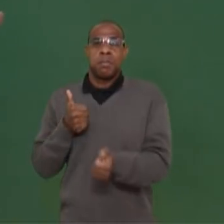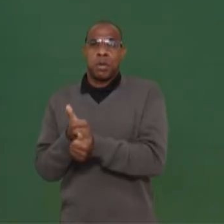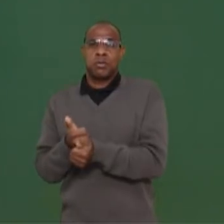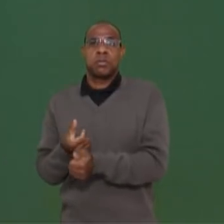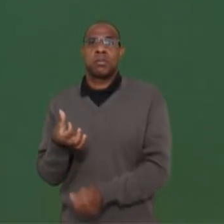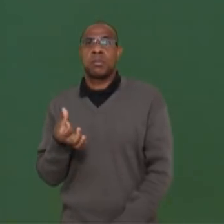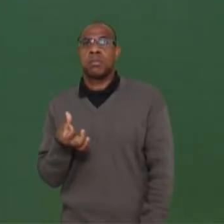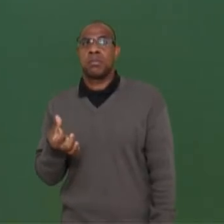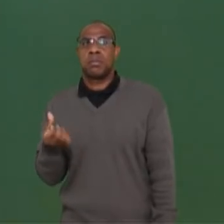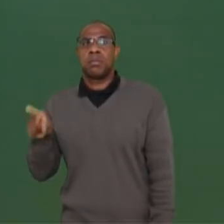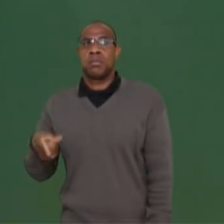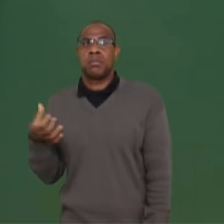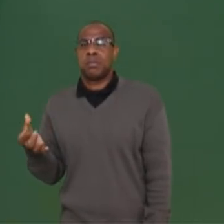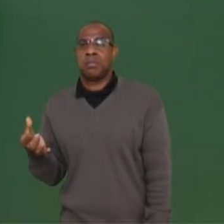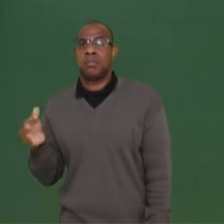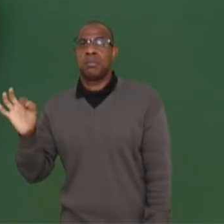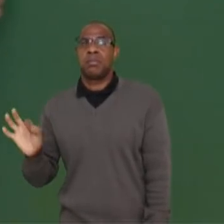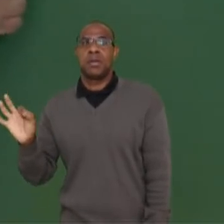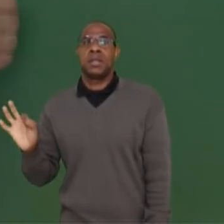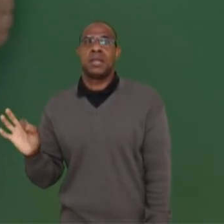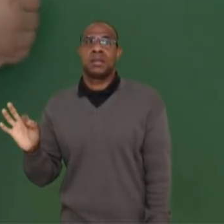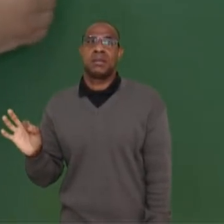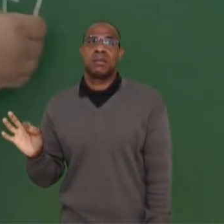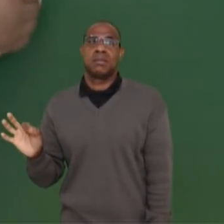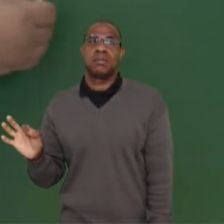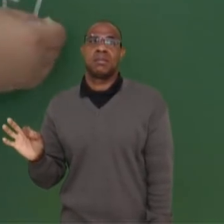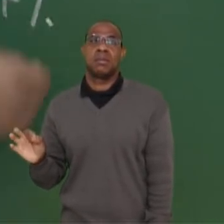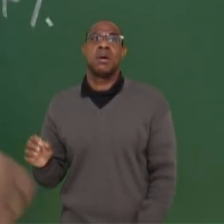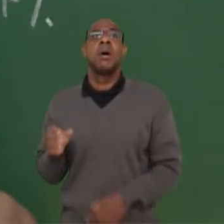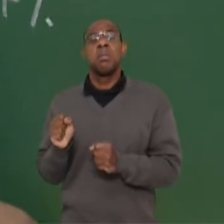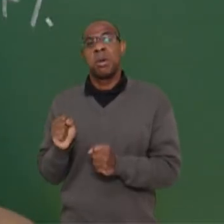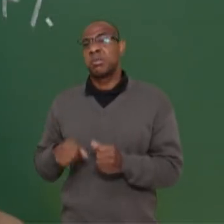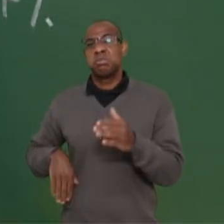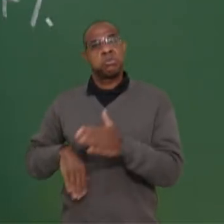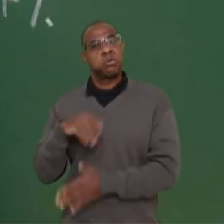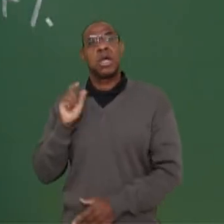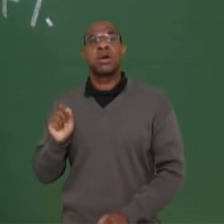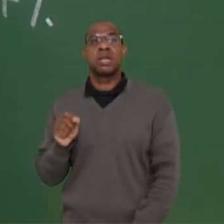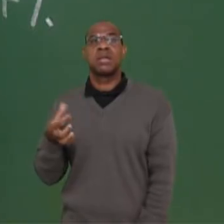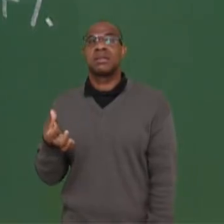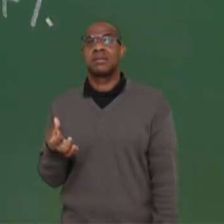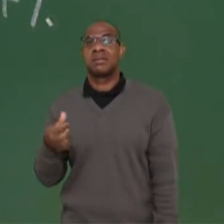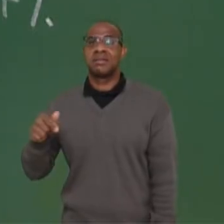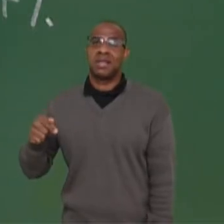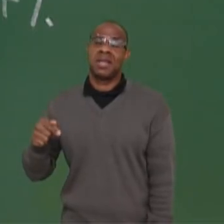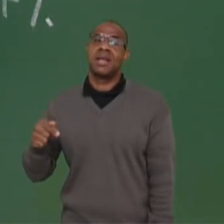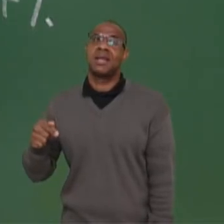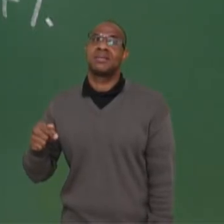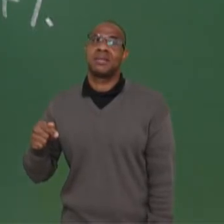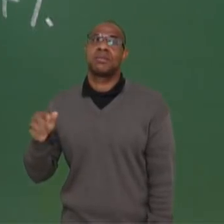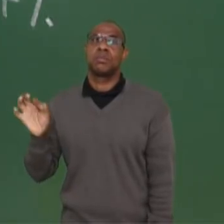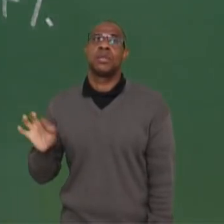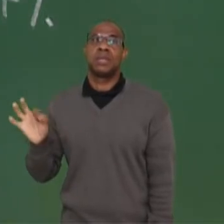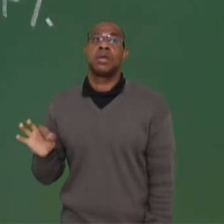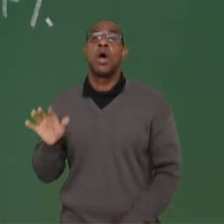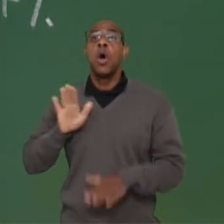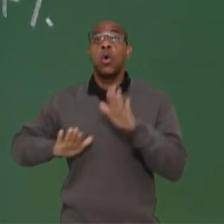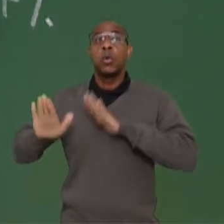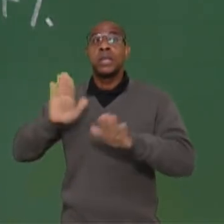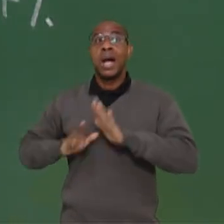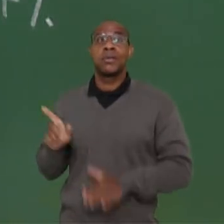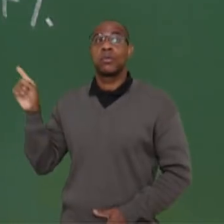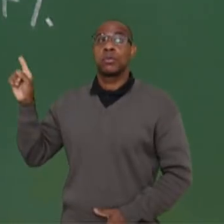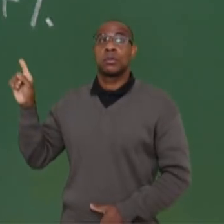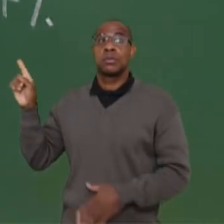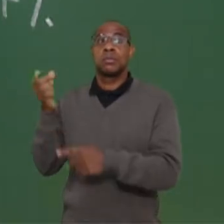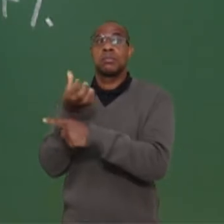66,6% é um valor aproximado. Eu ainda poderia chutar 67%. Tá bom? Mas cuidado com isso aqui. Eu não posso comparar a